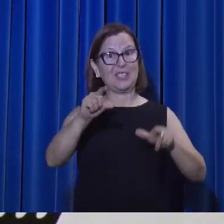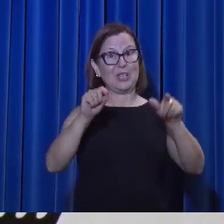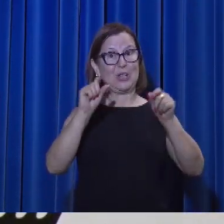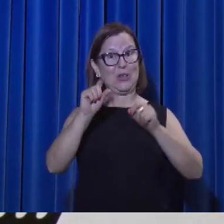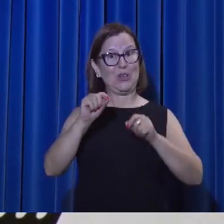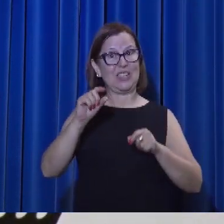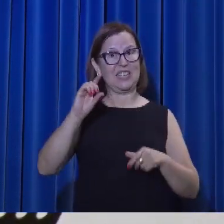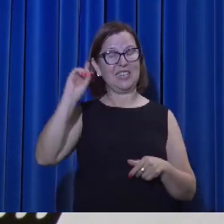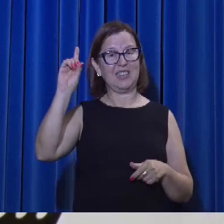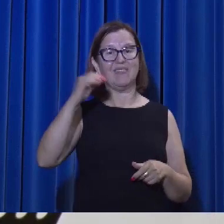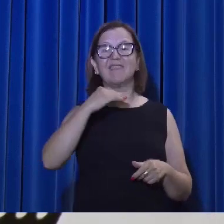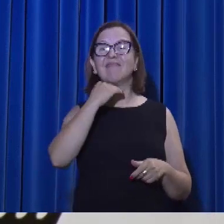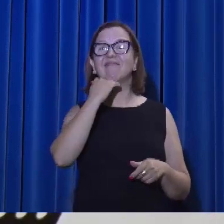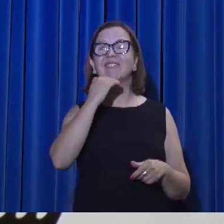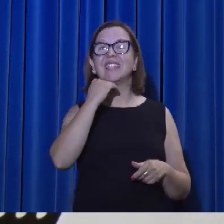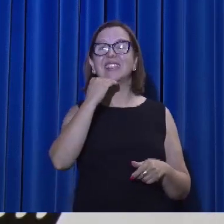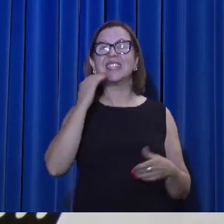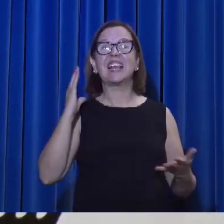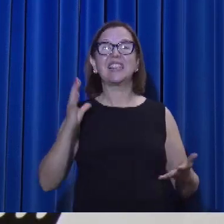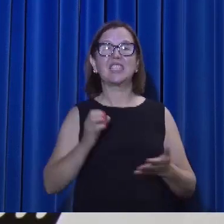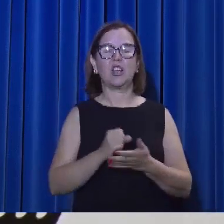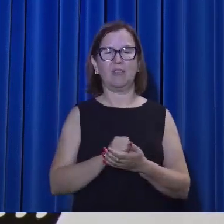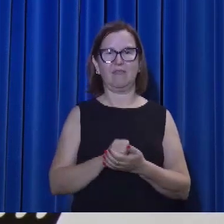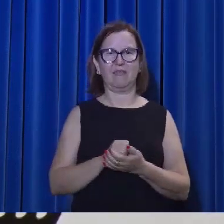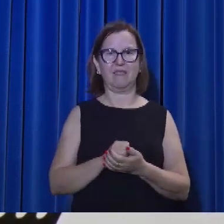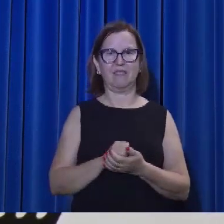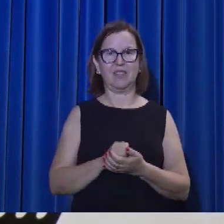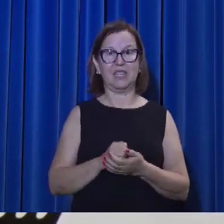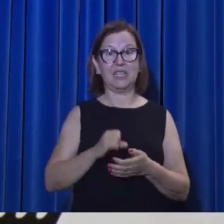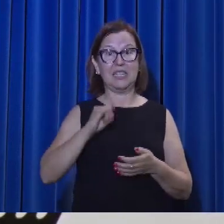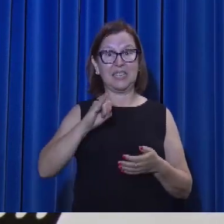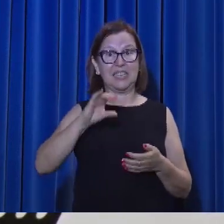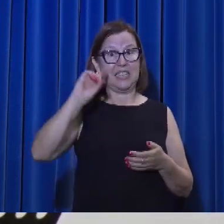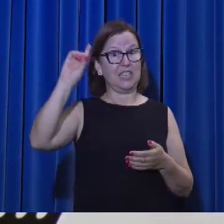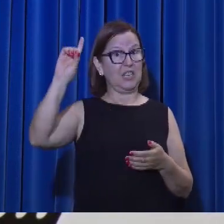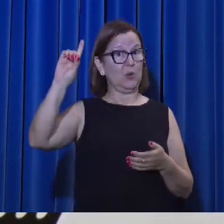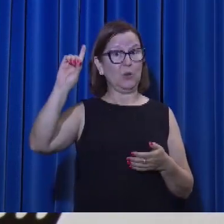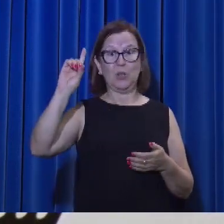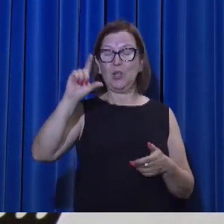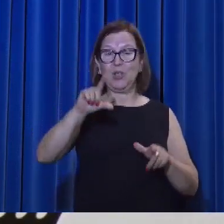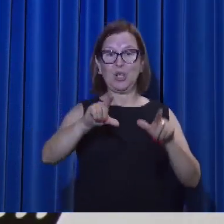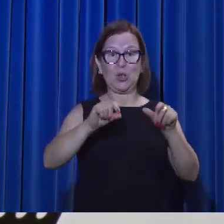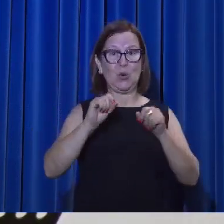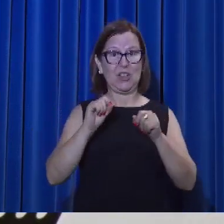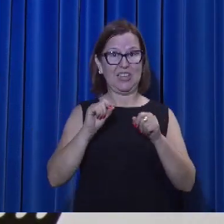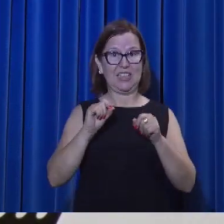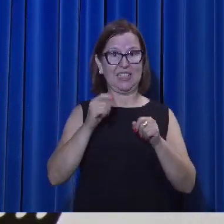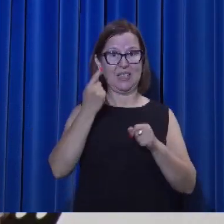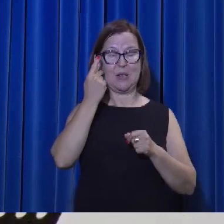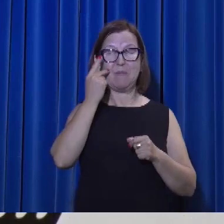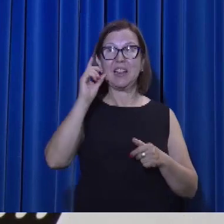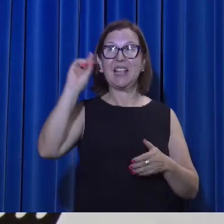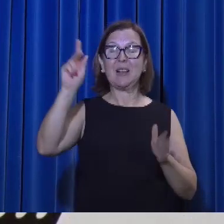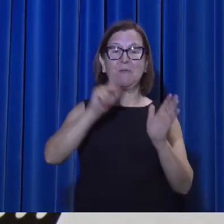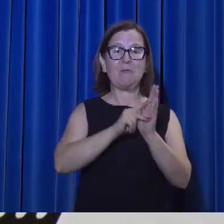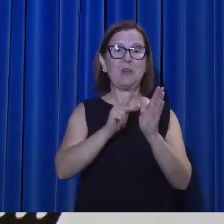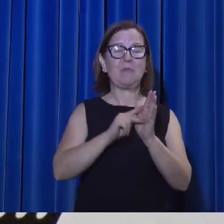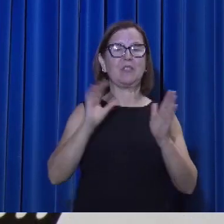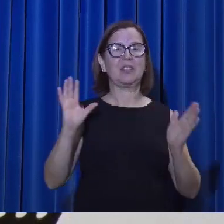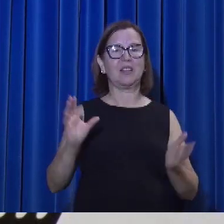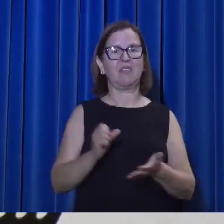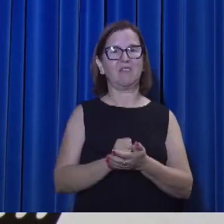Se Ele não escolhesse aquele que está mergulhado em trevas para Ele mesmo salvar, nunca eu iria sair dessas trevas.